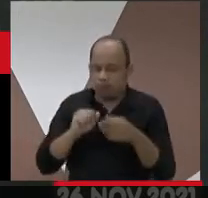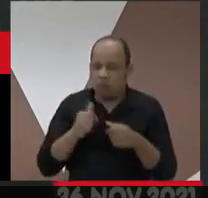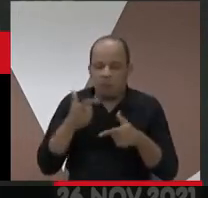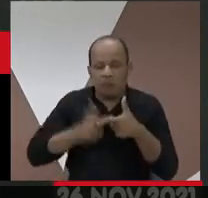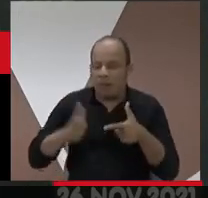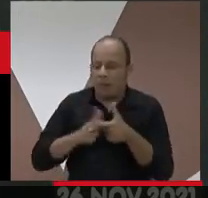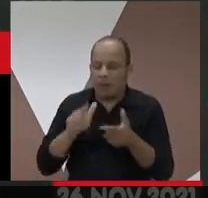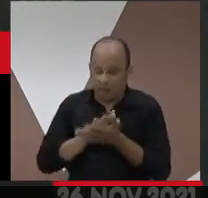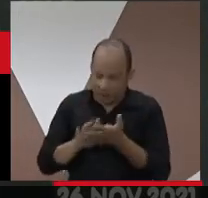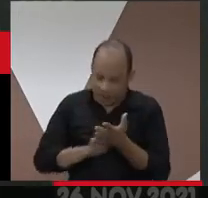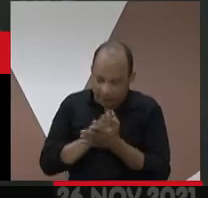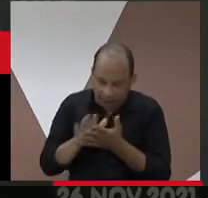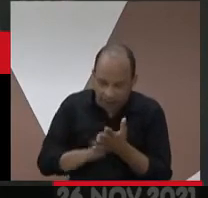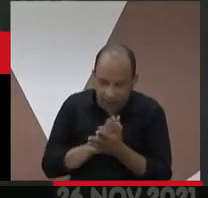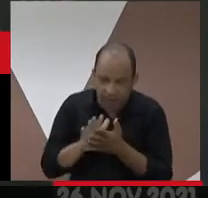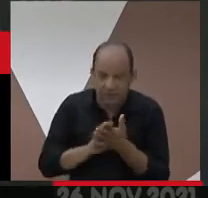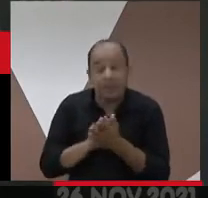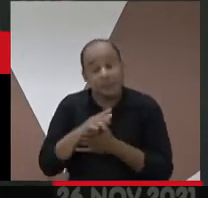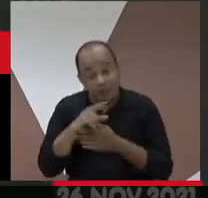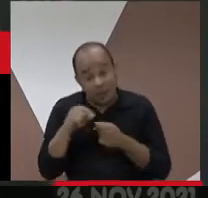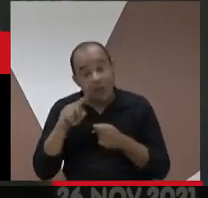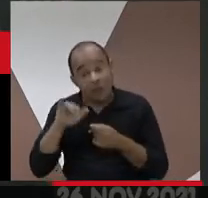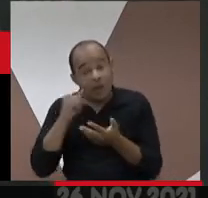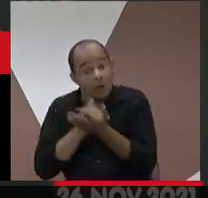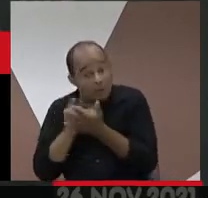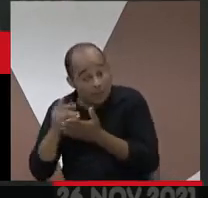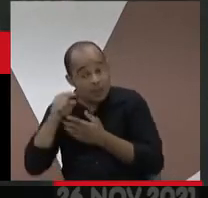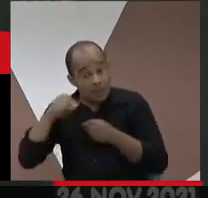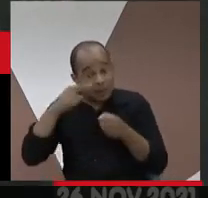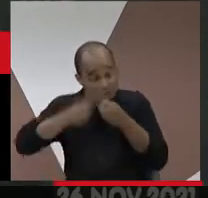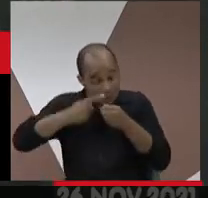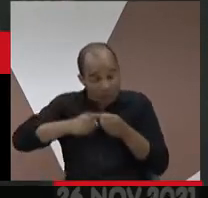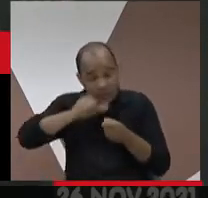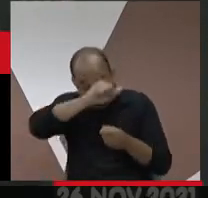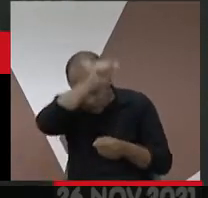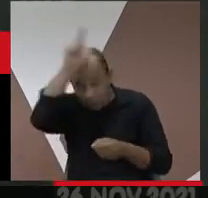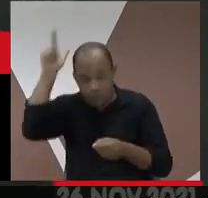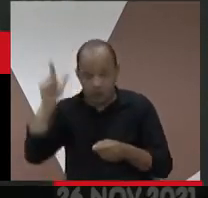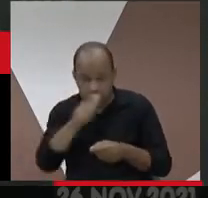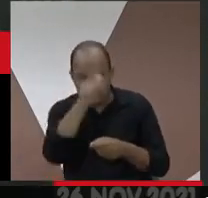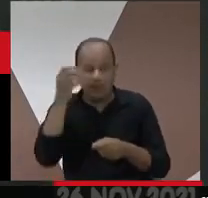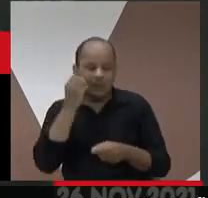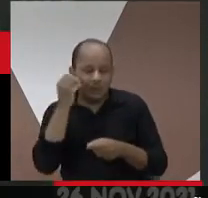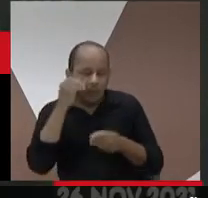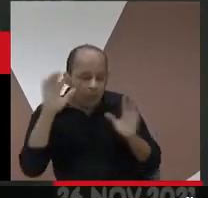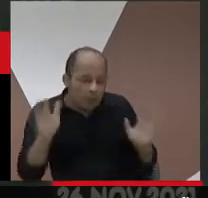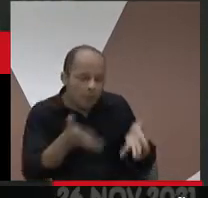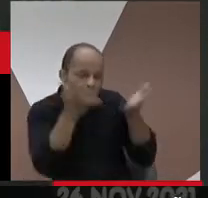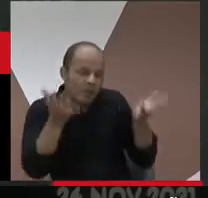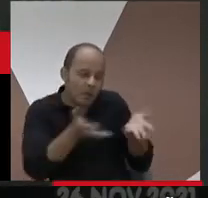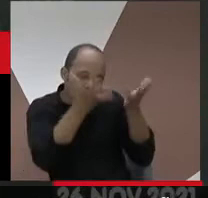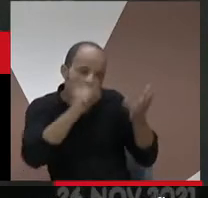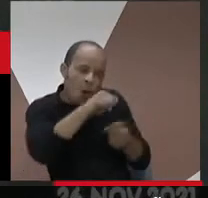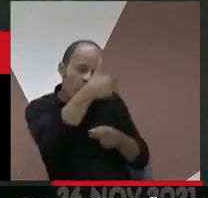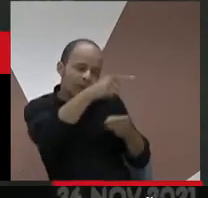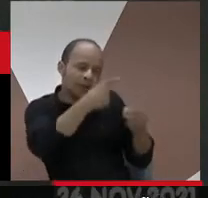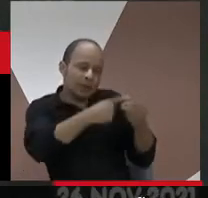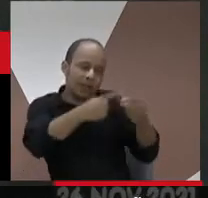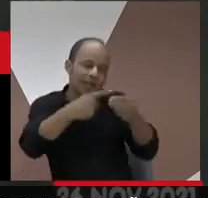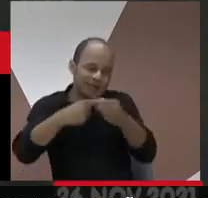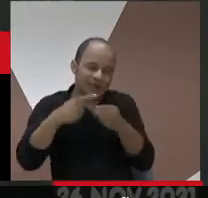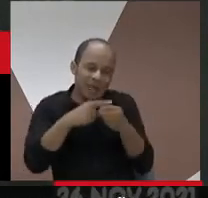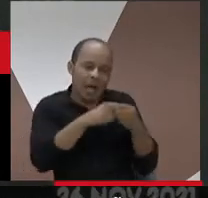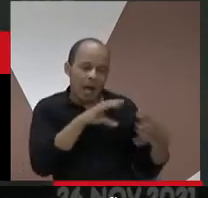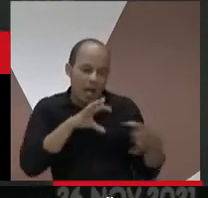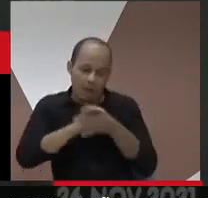ser construído por Santa Luzia, como forma de impulsionar os outros municípios a aderirem ao projeto viário.